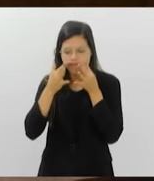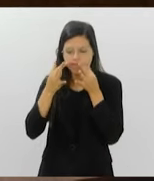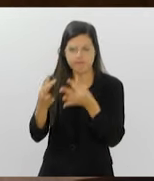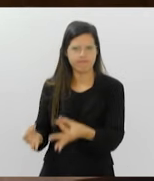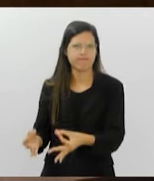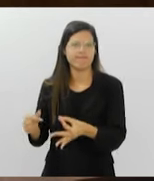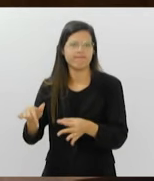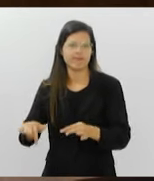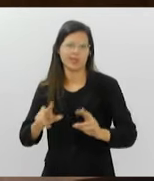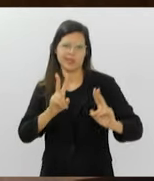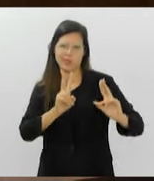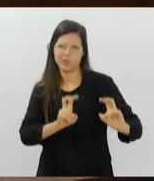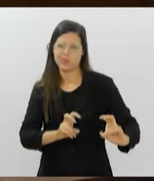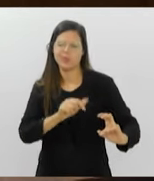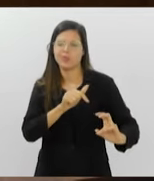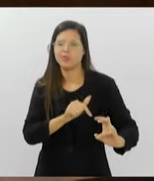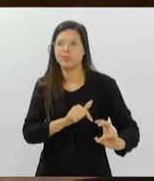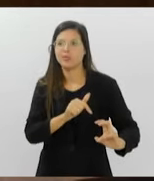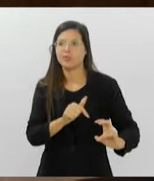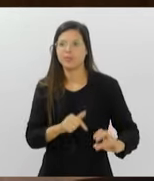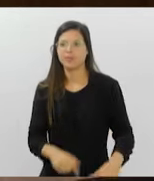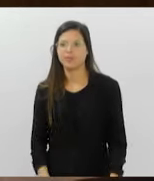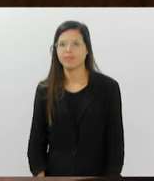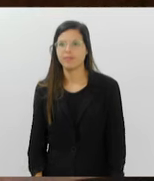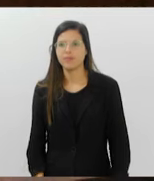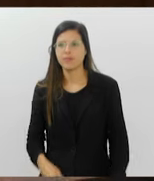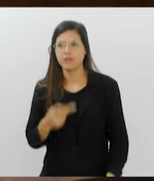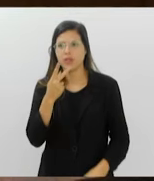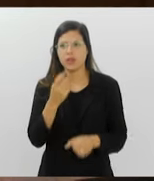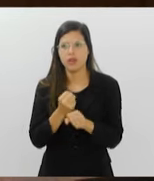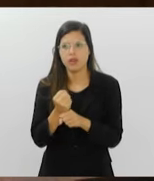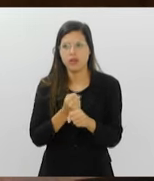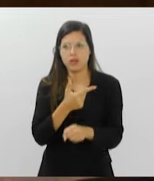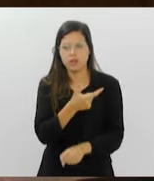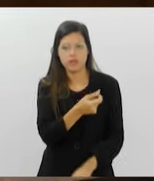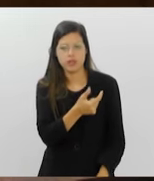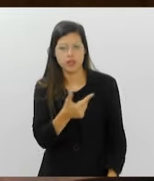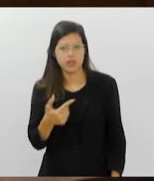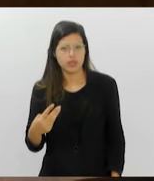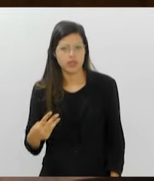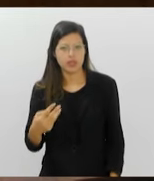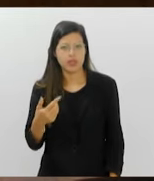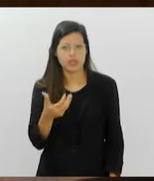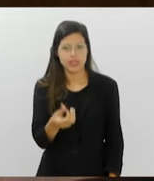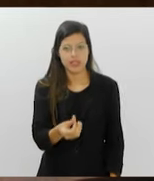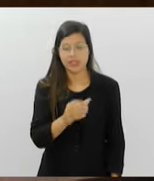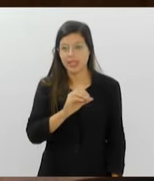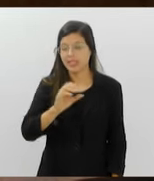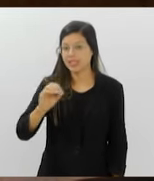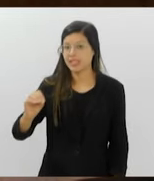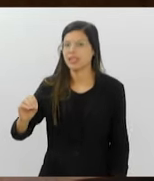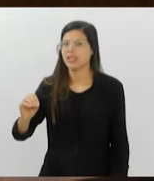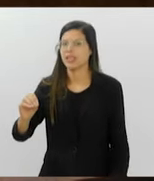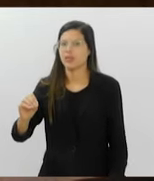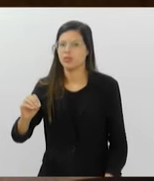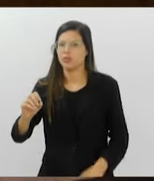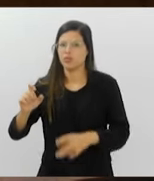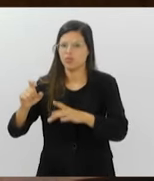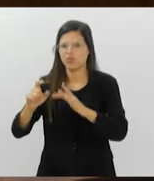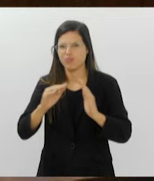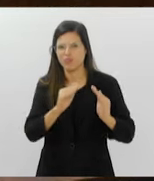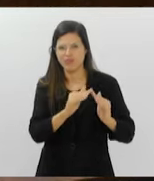muito atenta a essa pauta. Então, como foi colocado aqui, em 2023 foram quase 600 estabelecimentos urbanos e rurais que